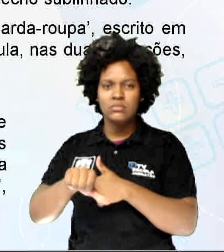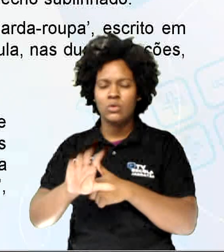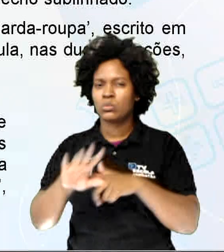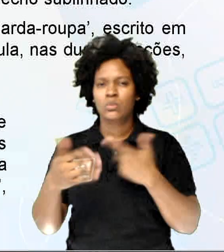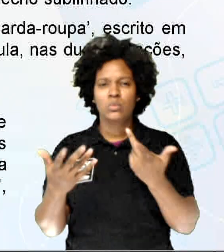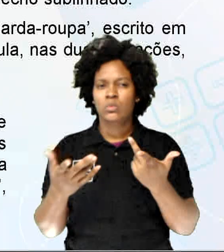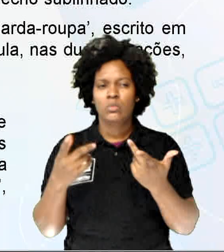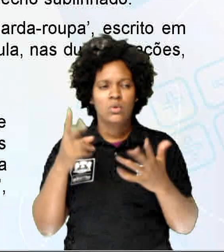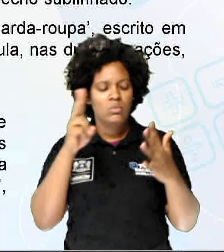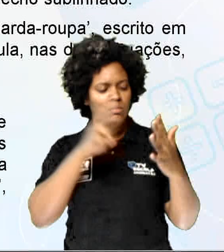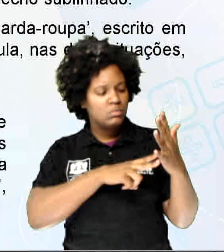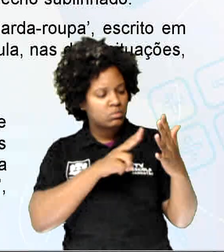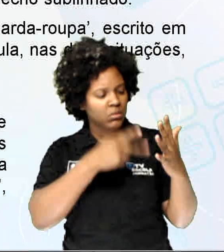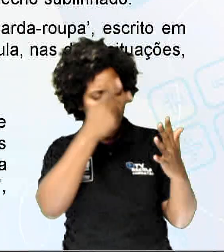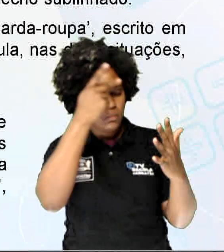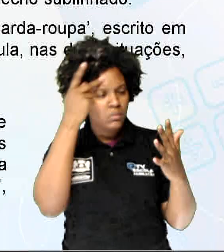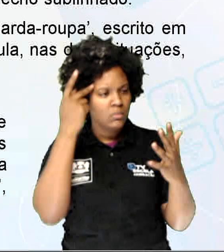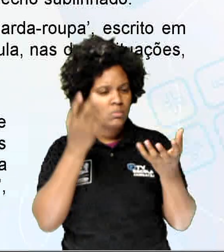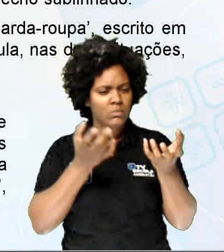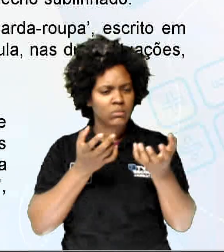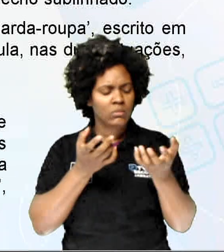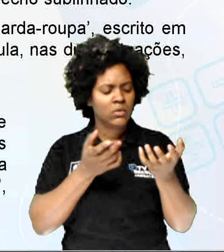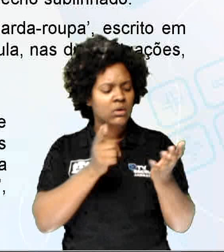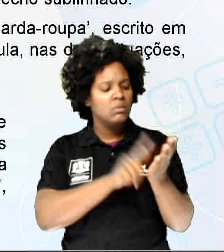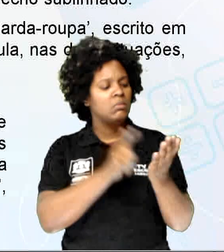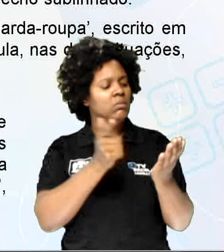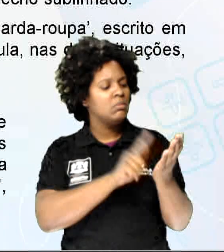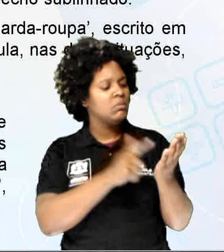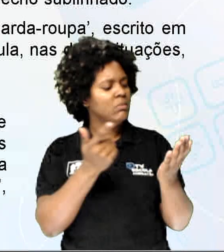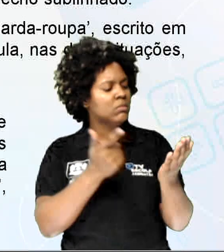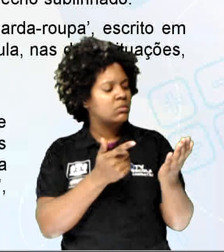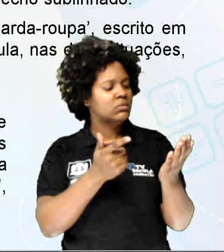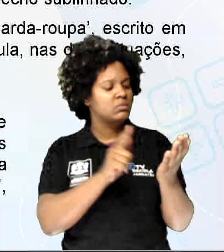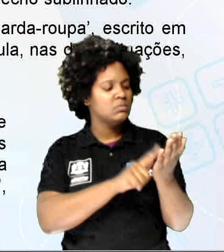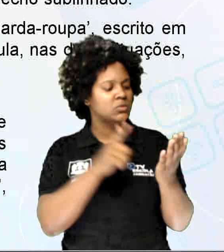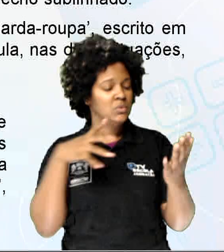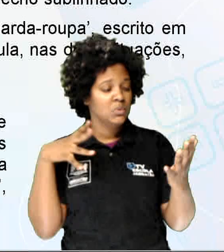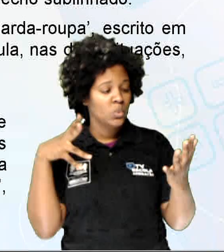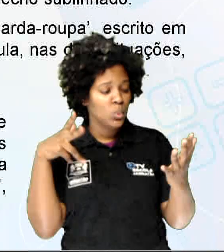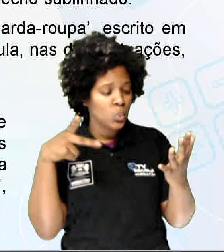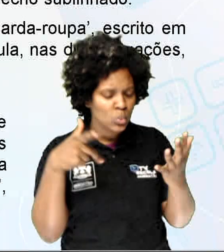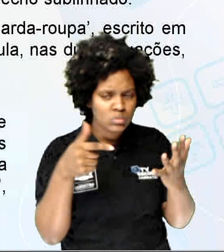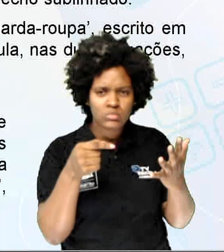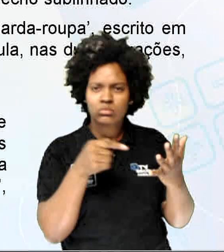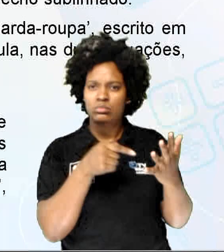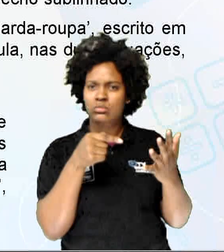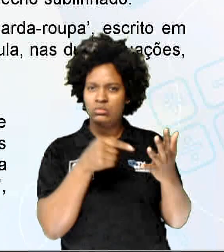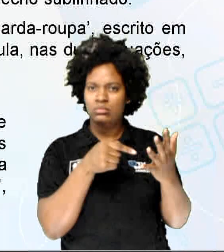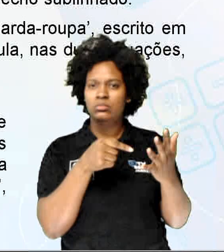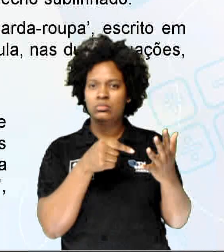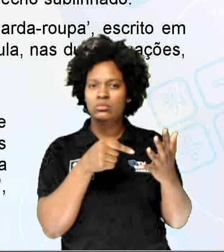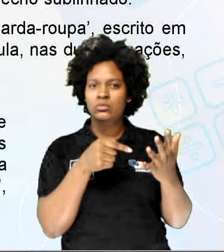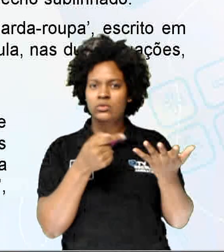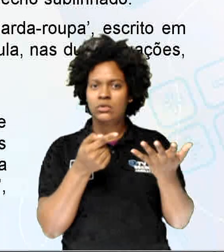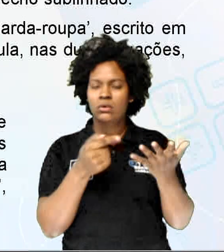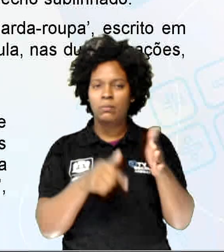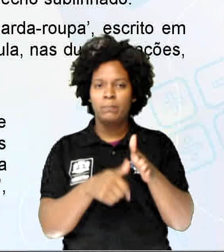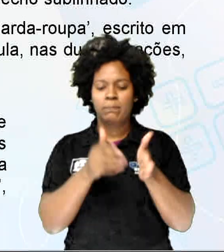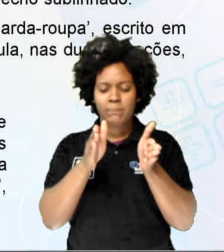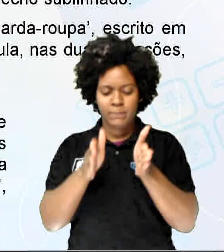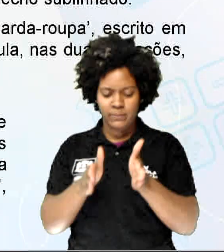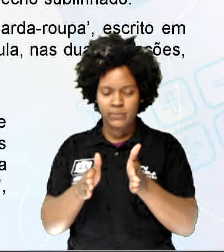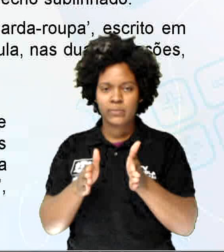mais um leitor poderia querer de um livro? O livro que tem tudo isso é, no primeiro